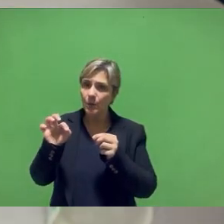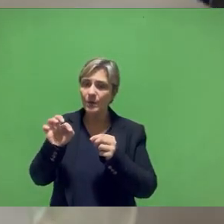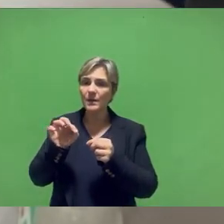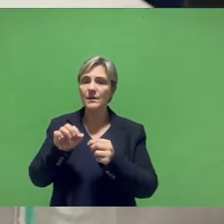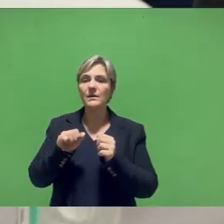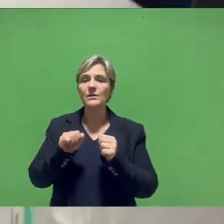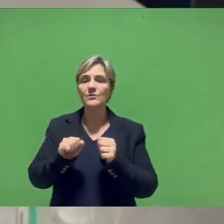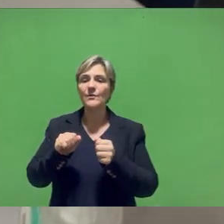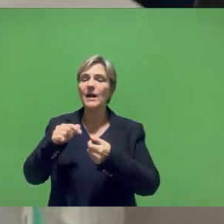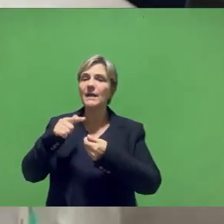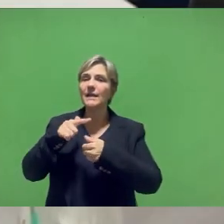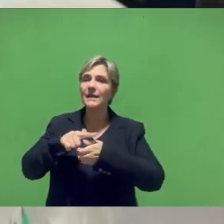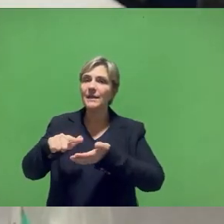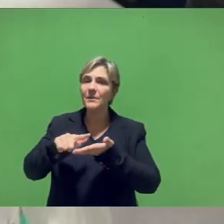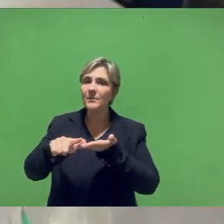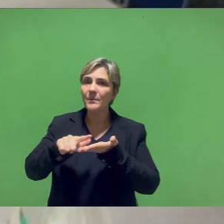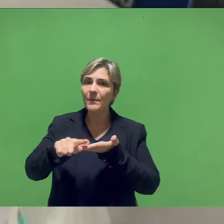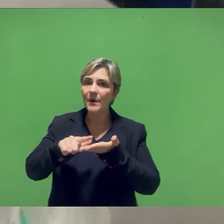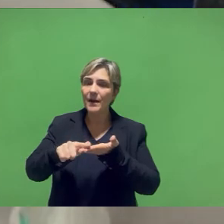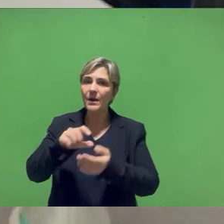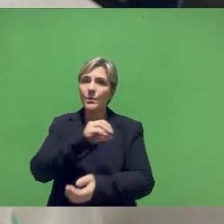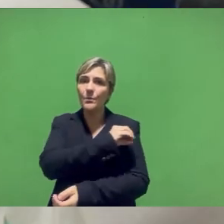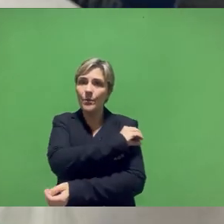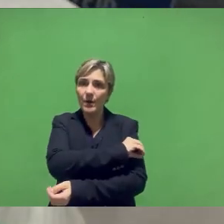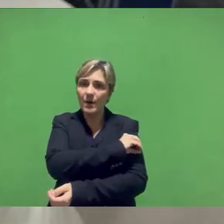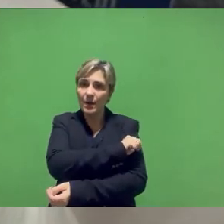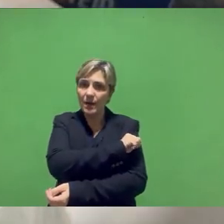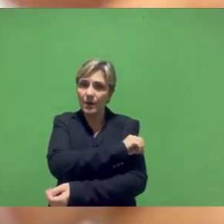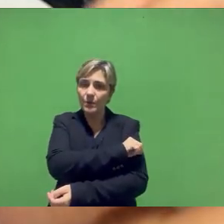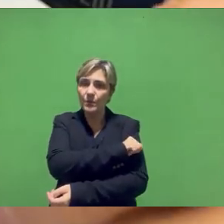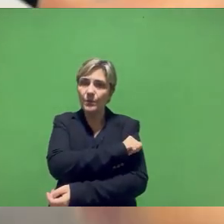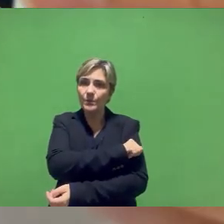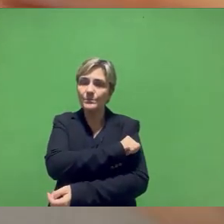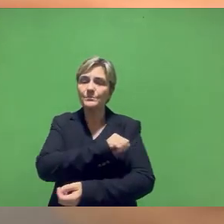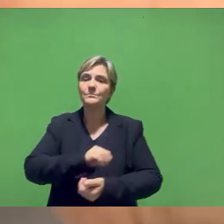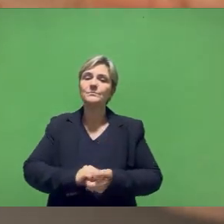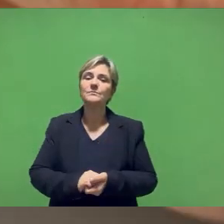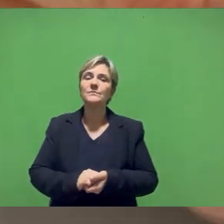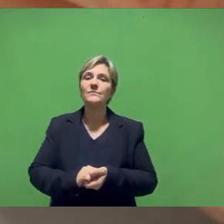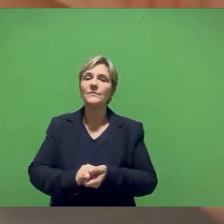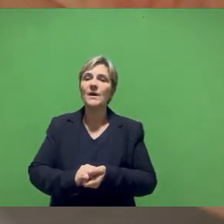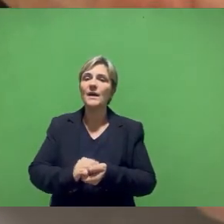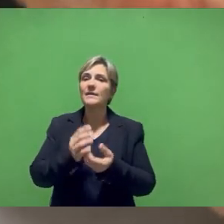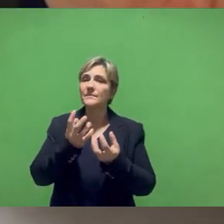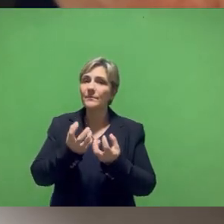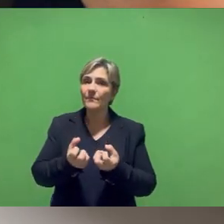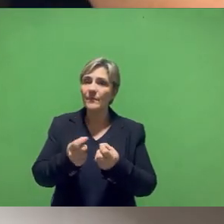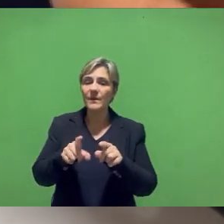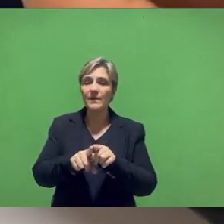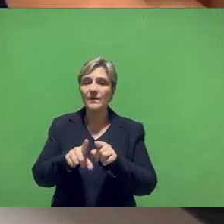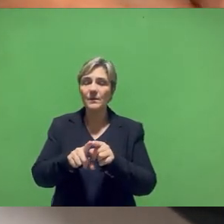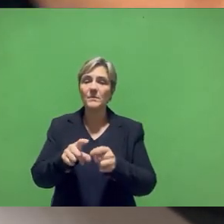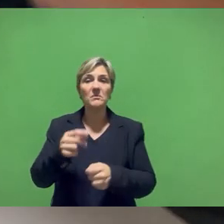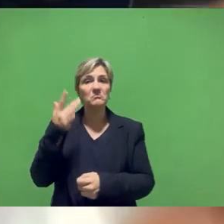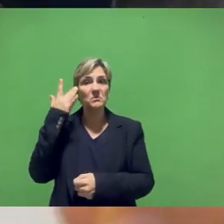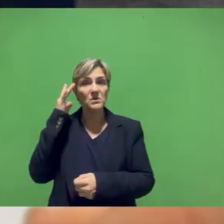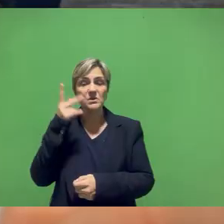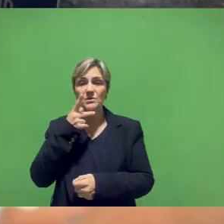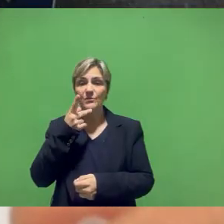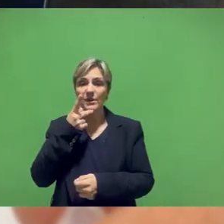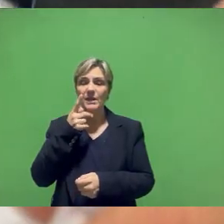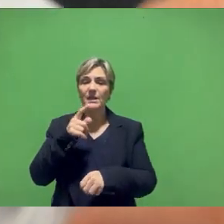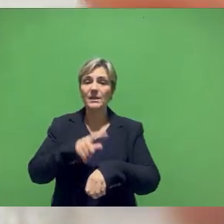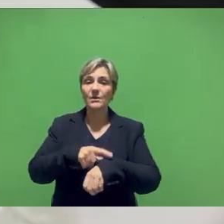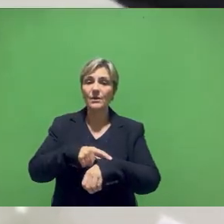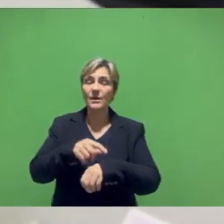A gente vai passar um álcool com a gaze e secar com a outra ponta. Pronto. Ah, não sei se eu falei que na hora